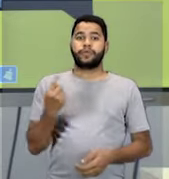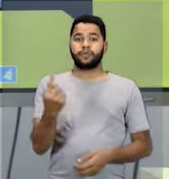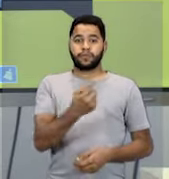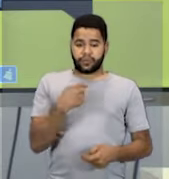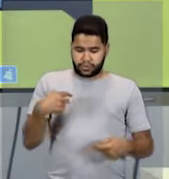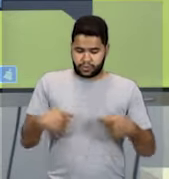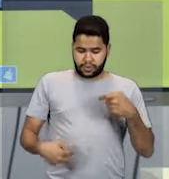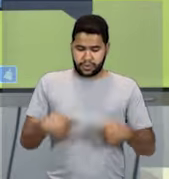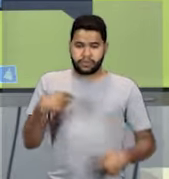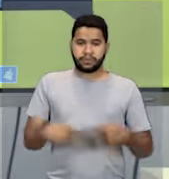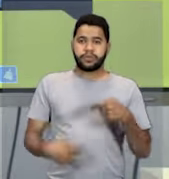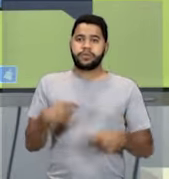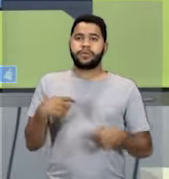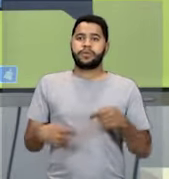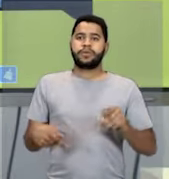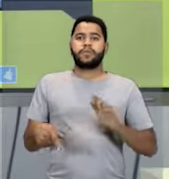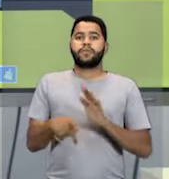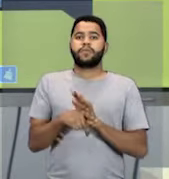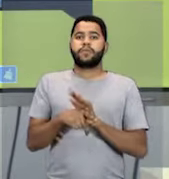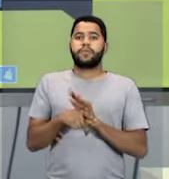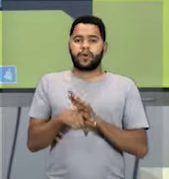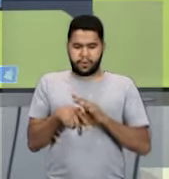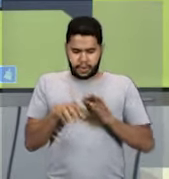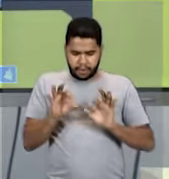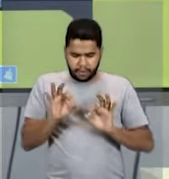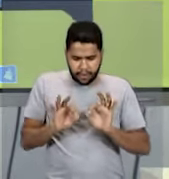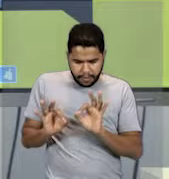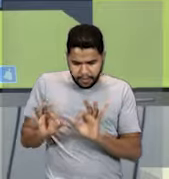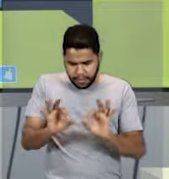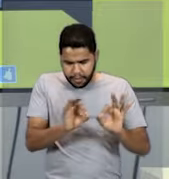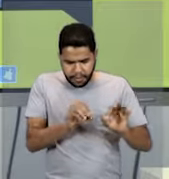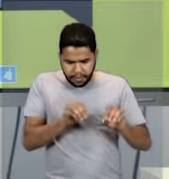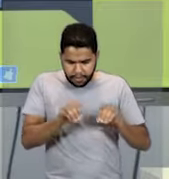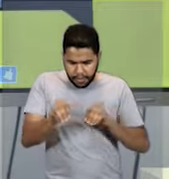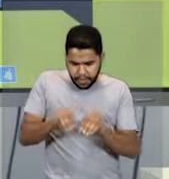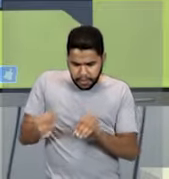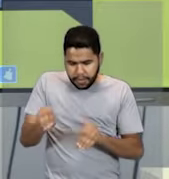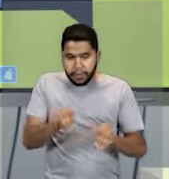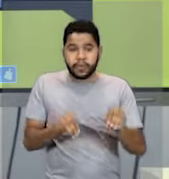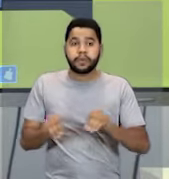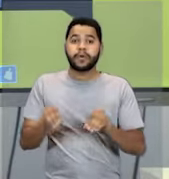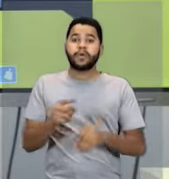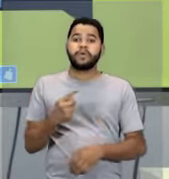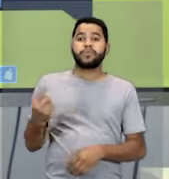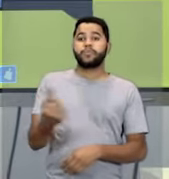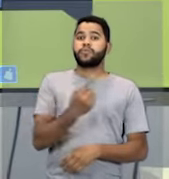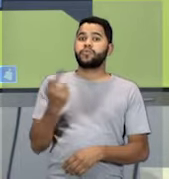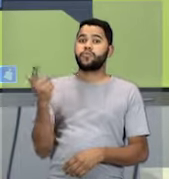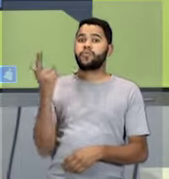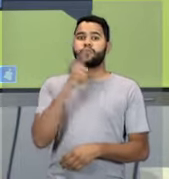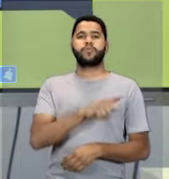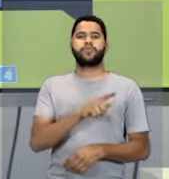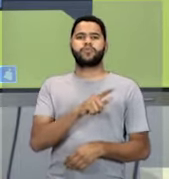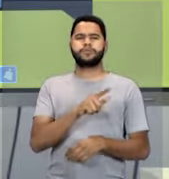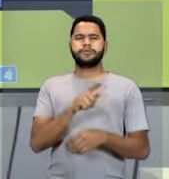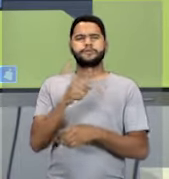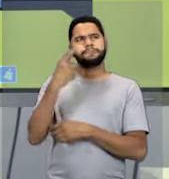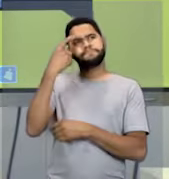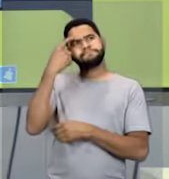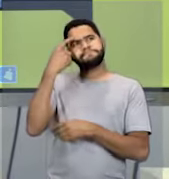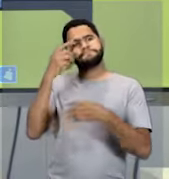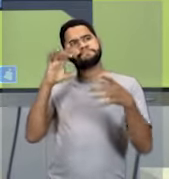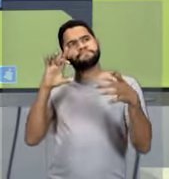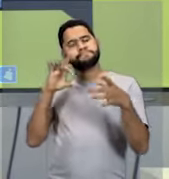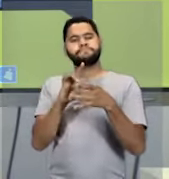sistema digestório vai tratar de separar um do outro para que a gente consiga assimilar, para que o